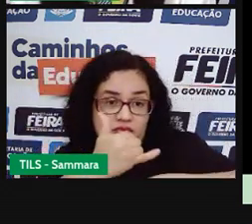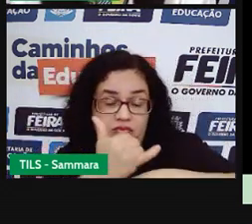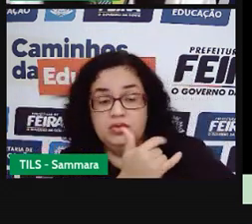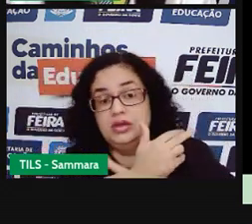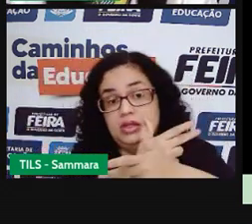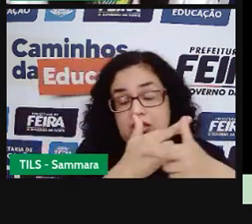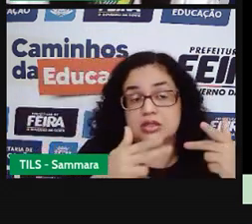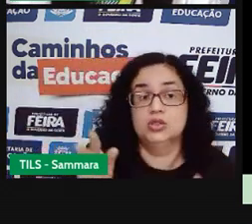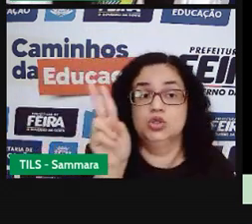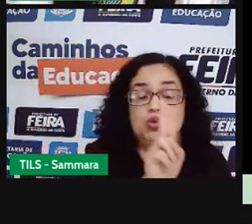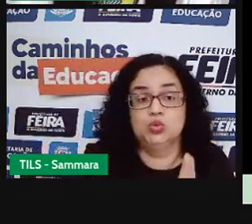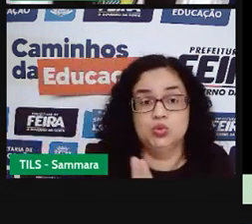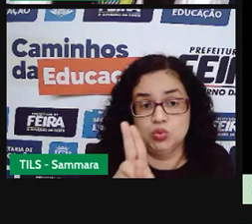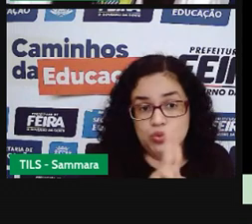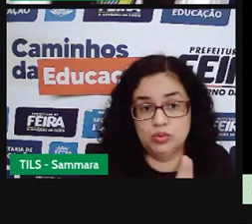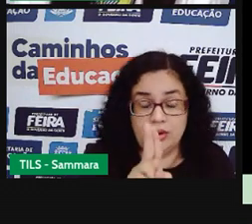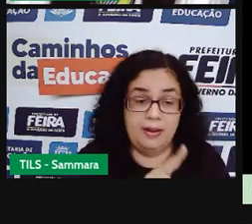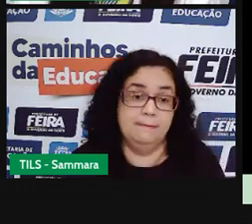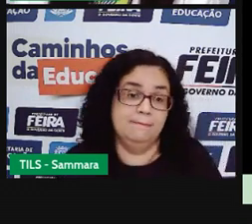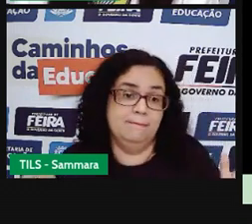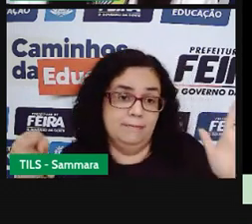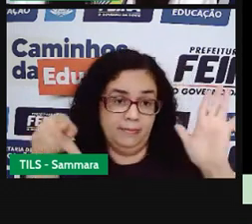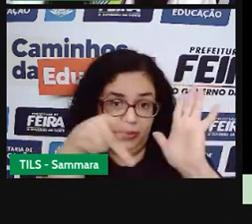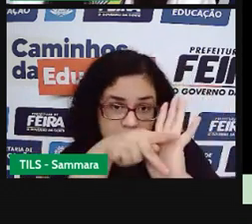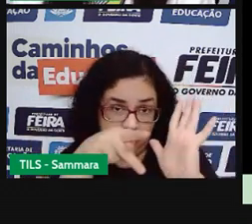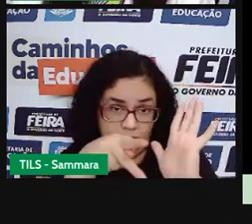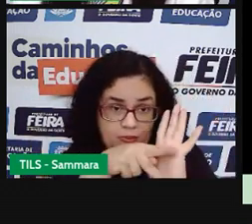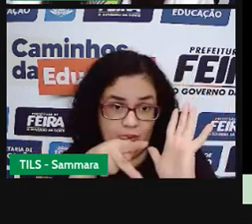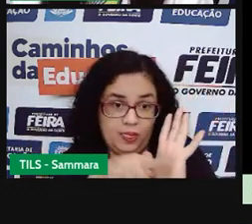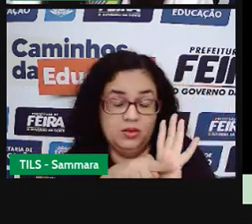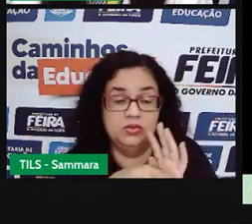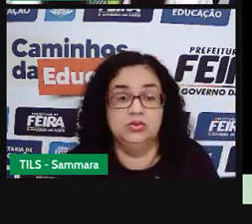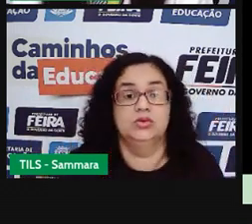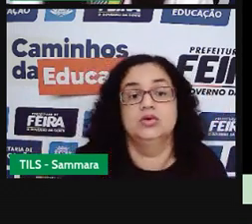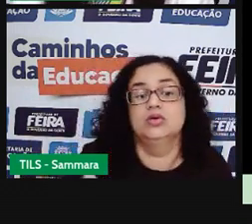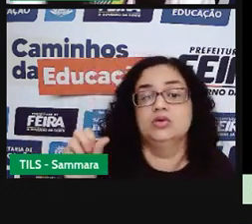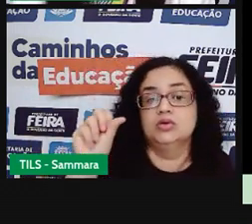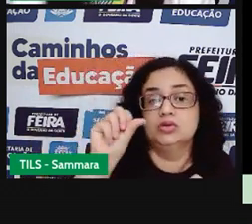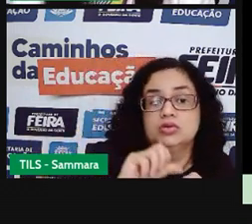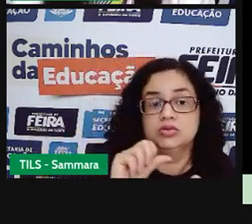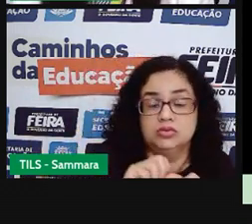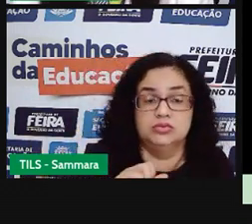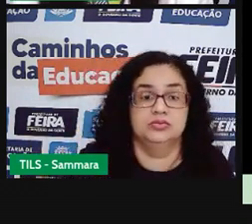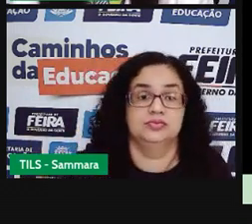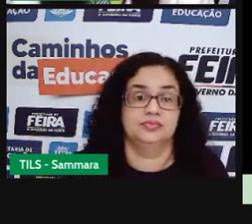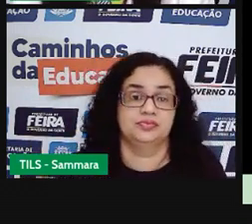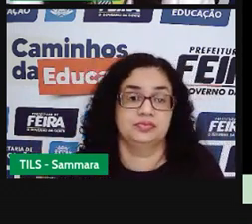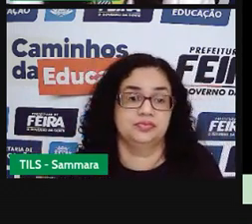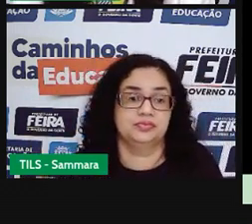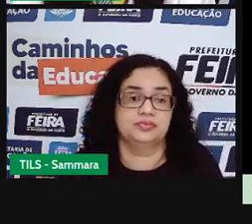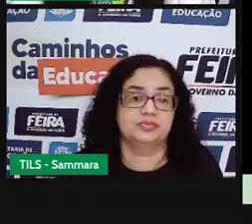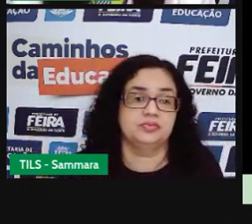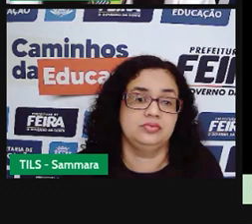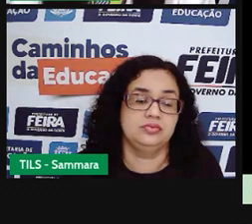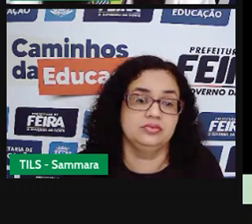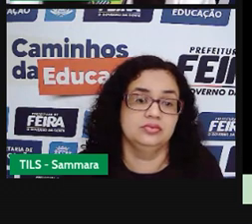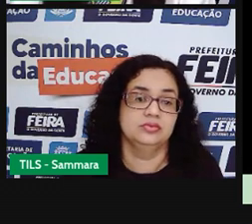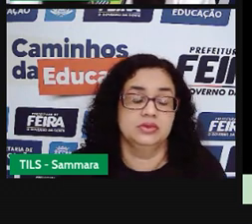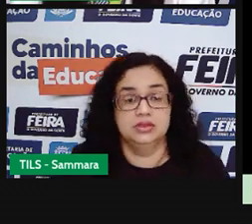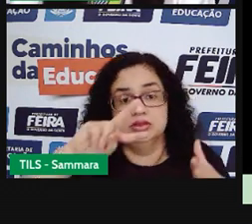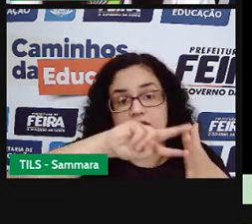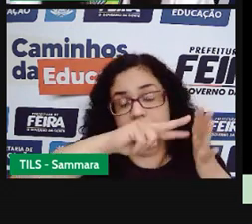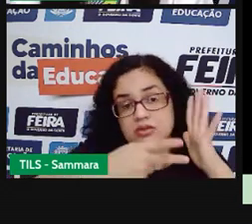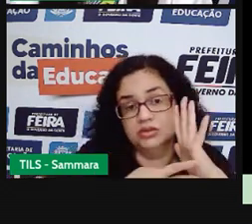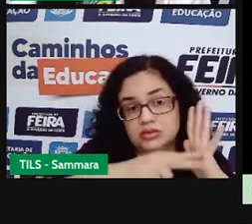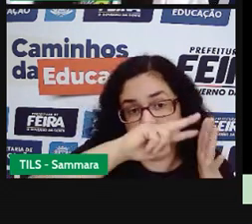a sua utilidade que a sua propriedade e na hora da produção a nas fábricas nas indústrias eles são usados